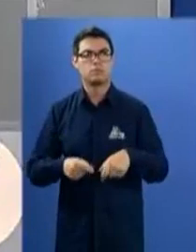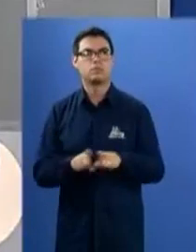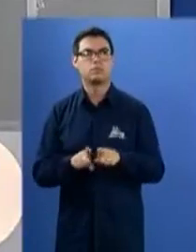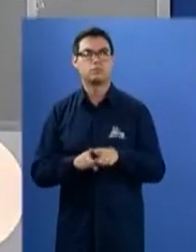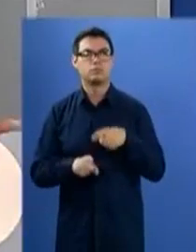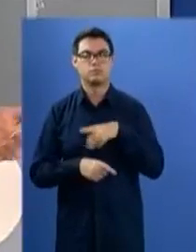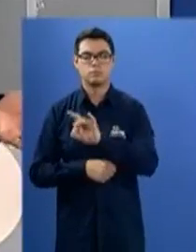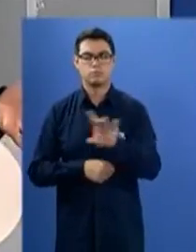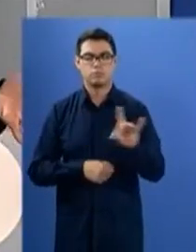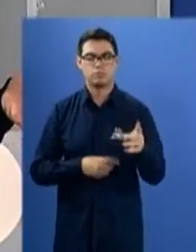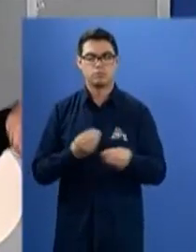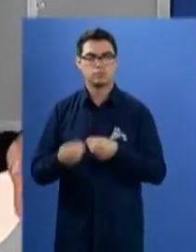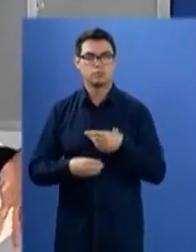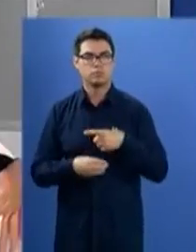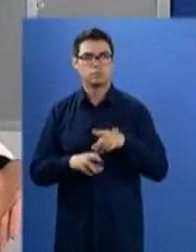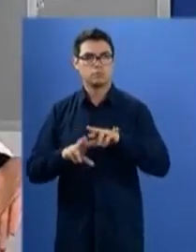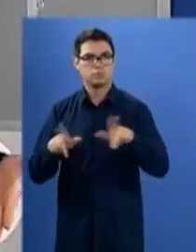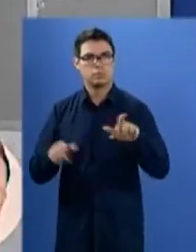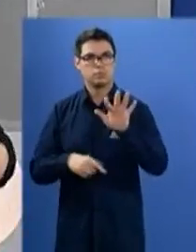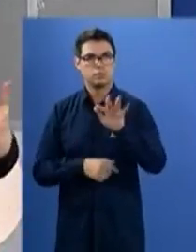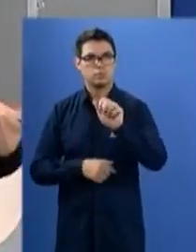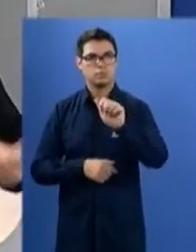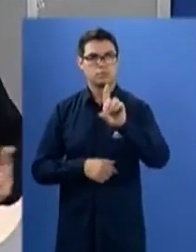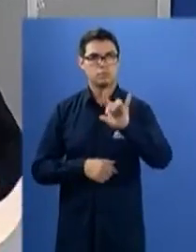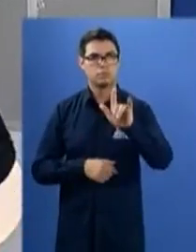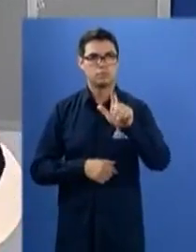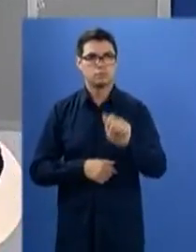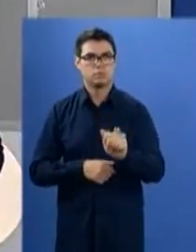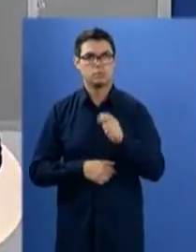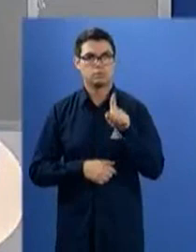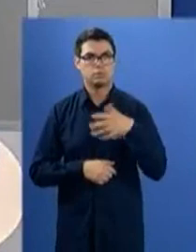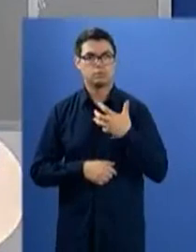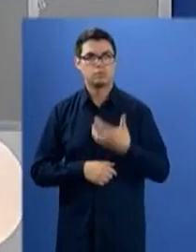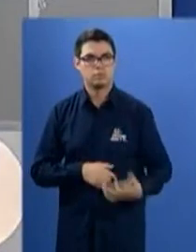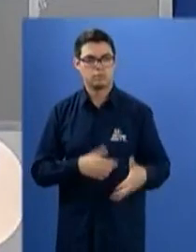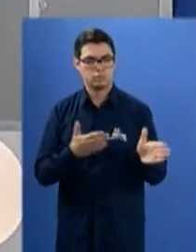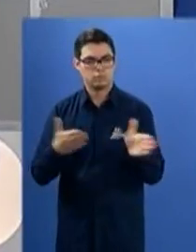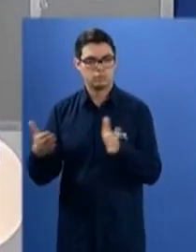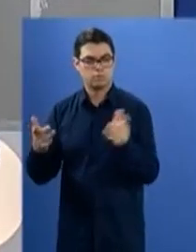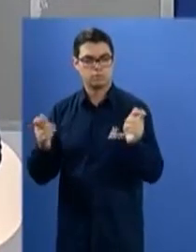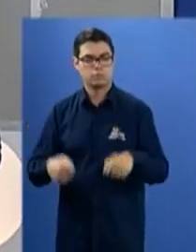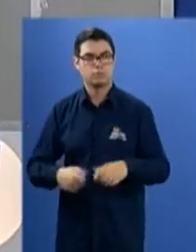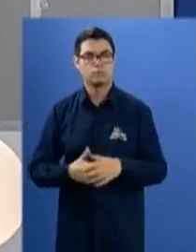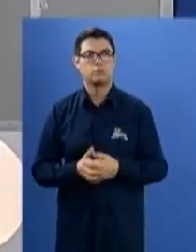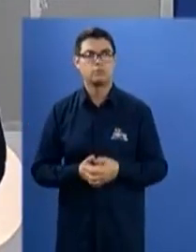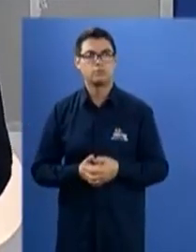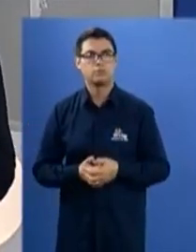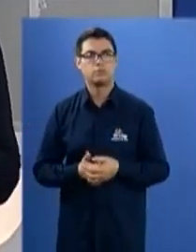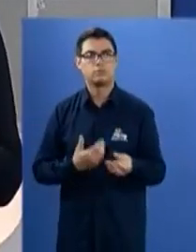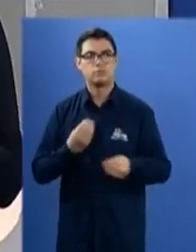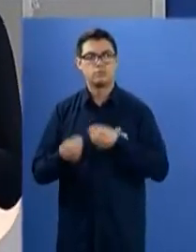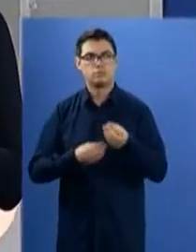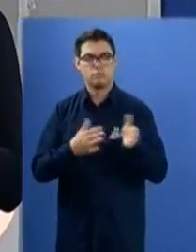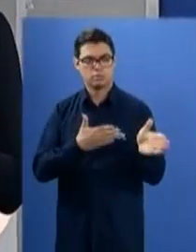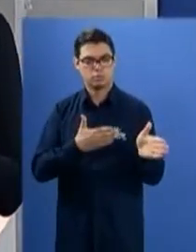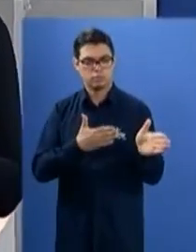operador. E isso se chama de fadiga, o cansaço que ele tem durante o processo. Para uma